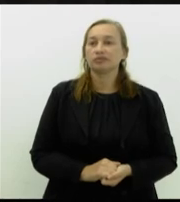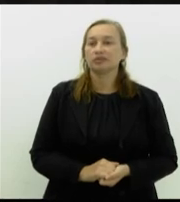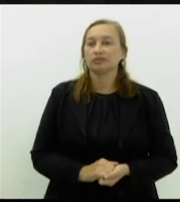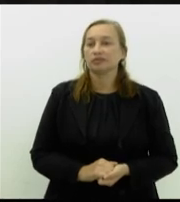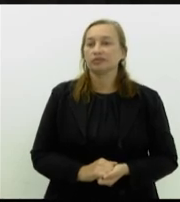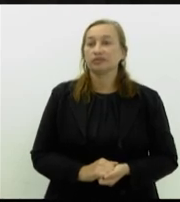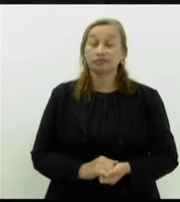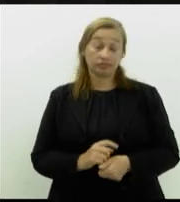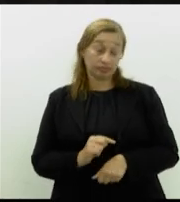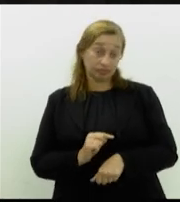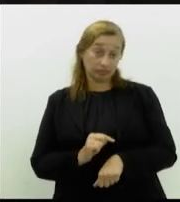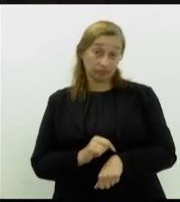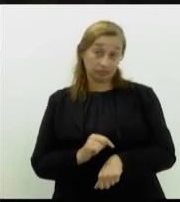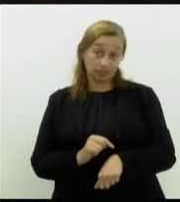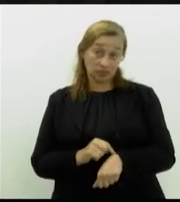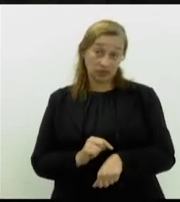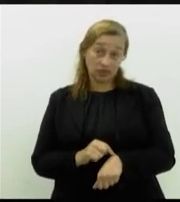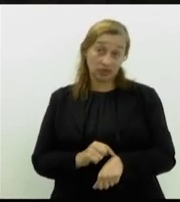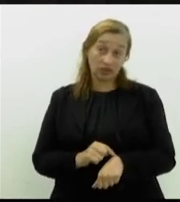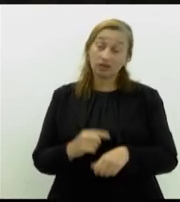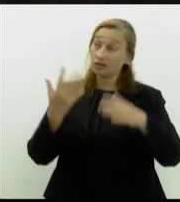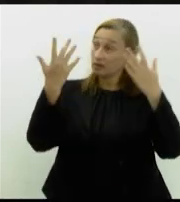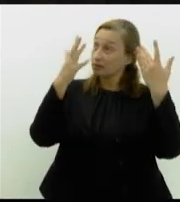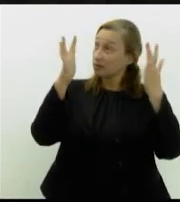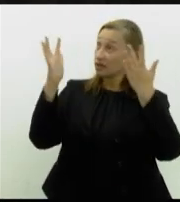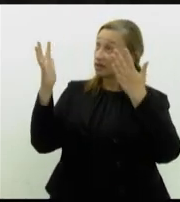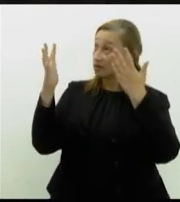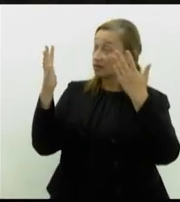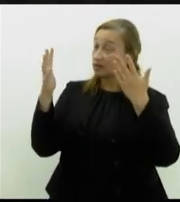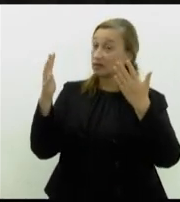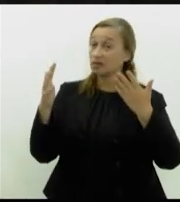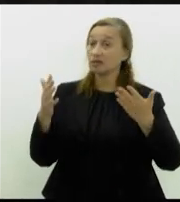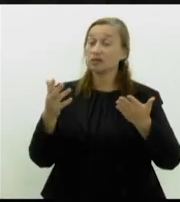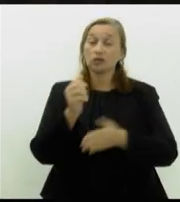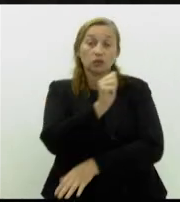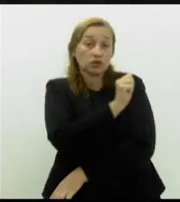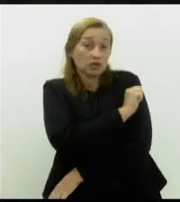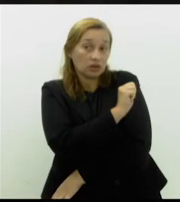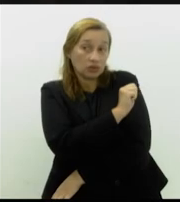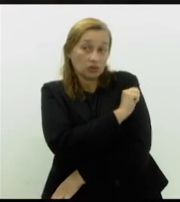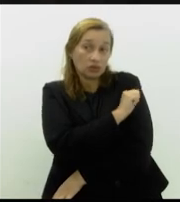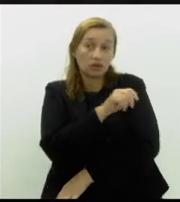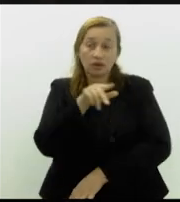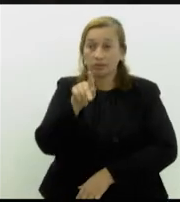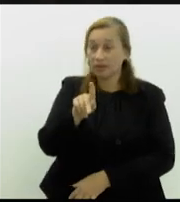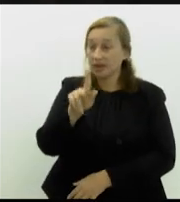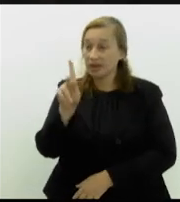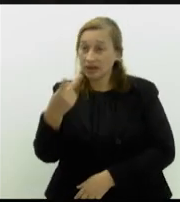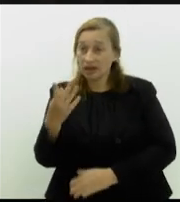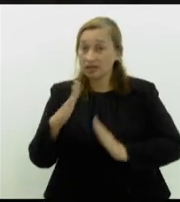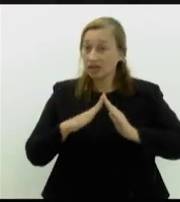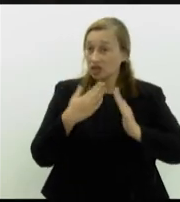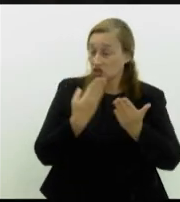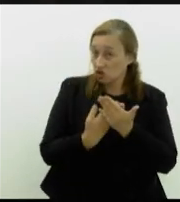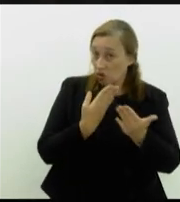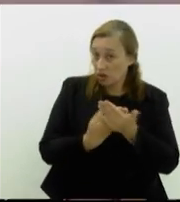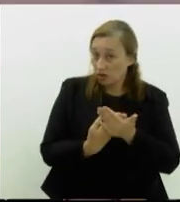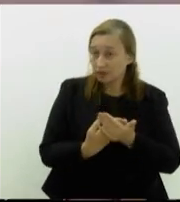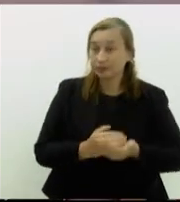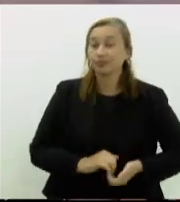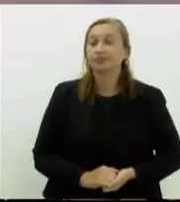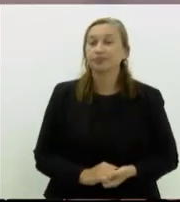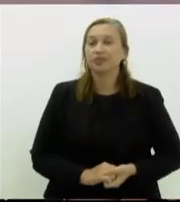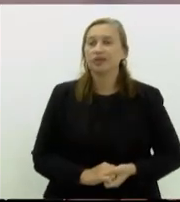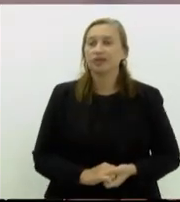Ao tempo que faço aqui a minha saudação para as alunas e alunos do PH,